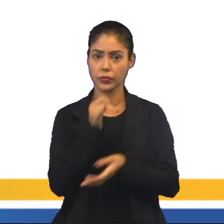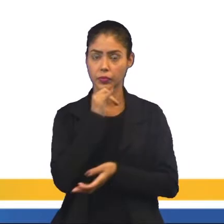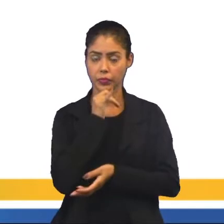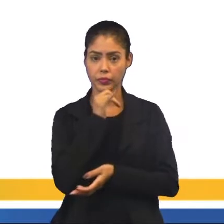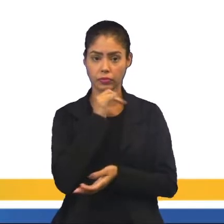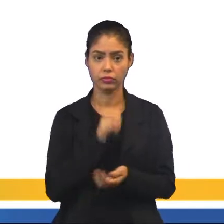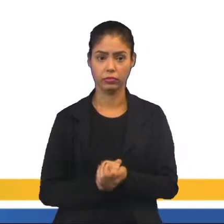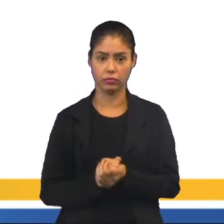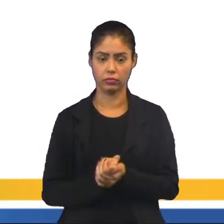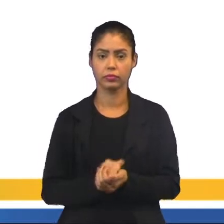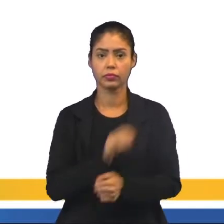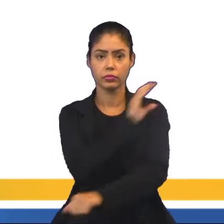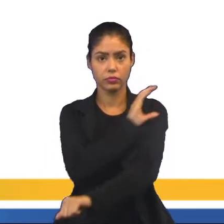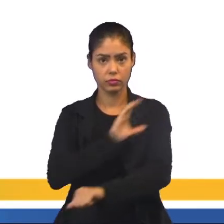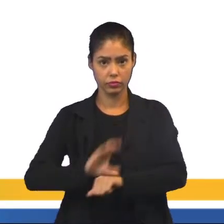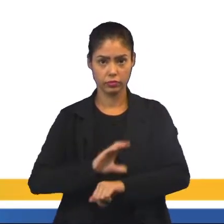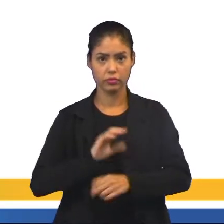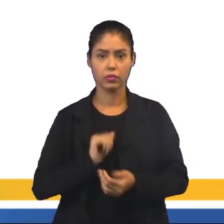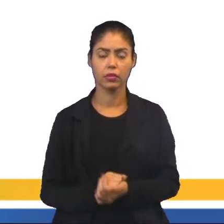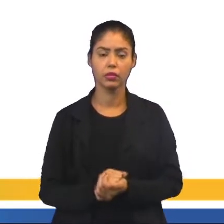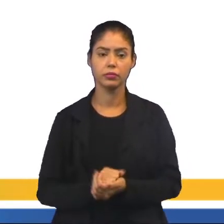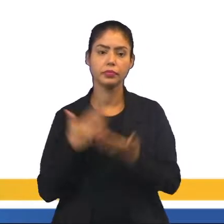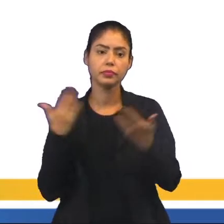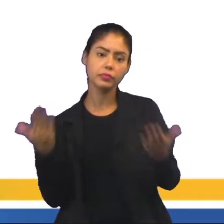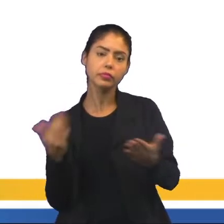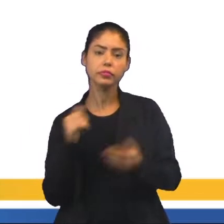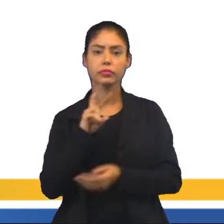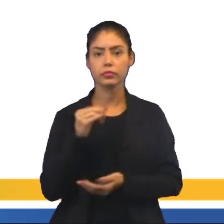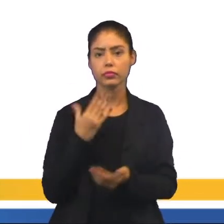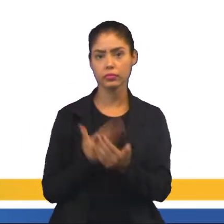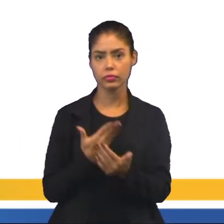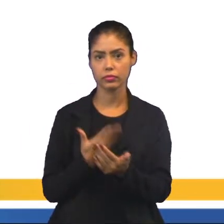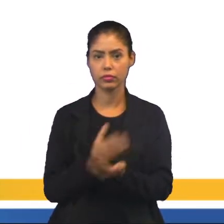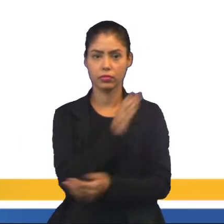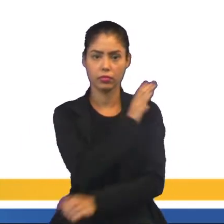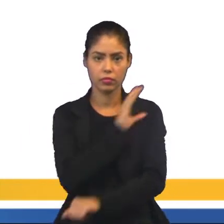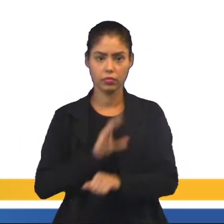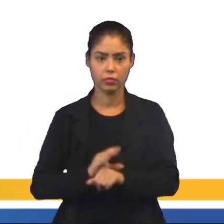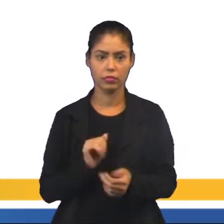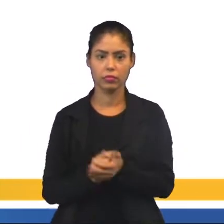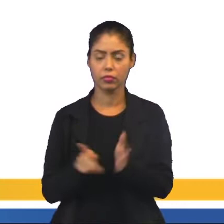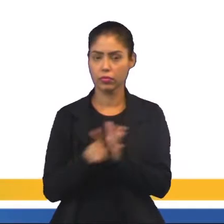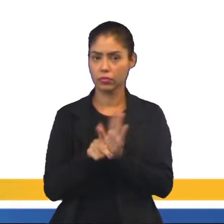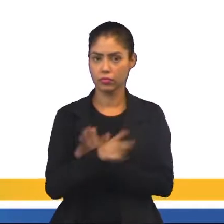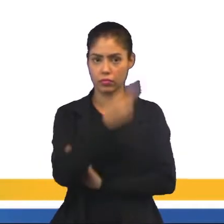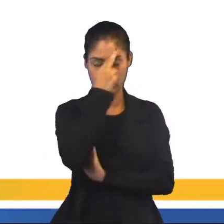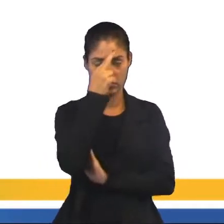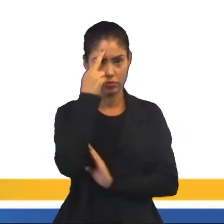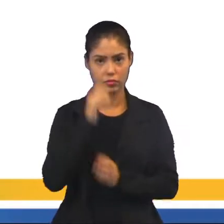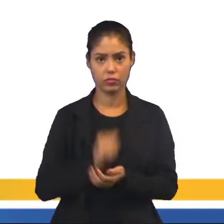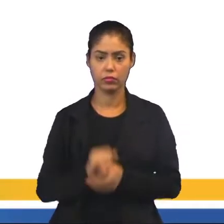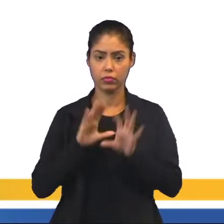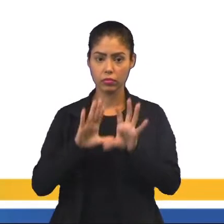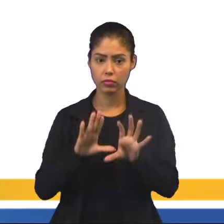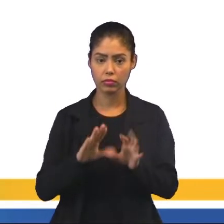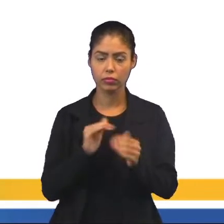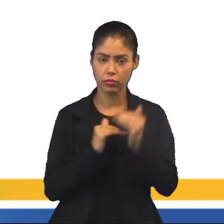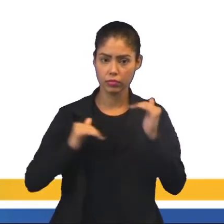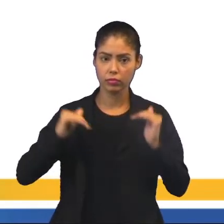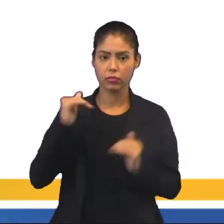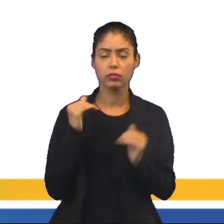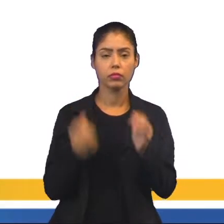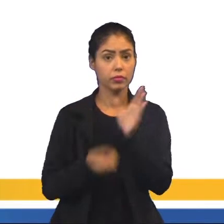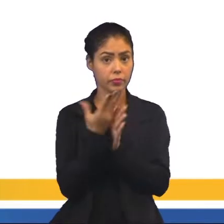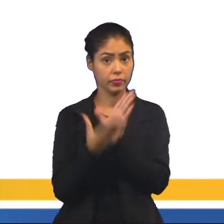como, por exemplo, na cultura. Então, ele vai estudar cultura, a própria história, e aí, em cima